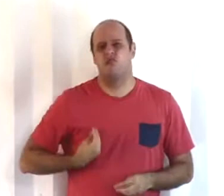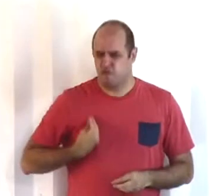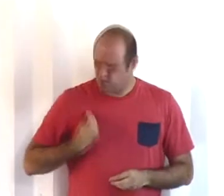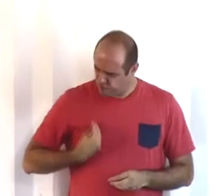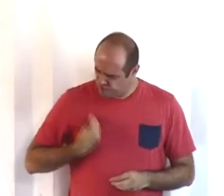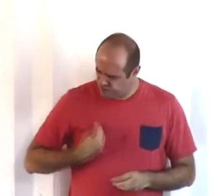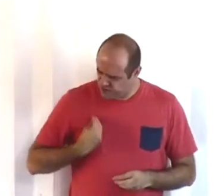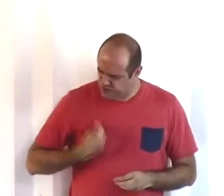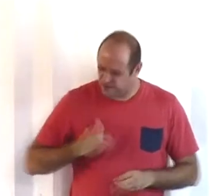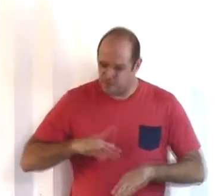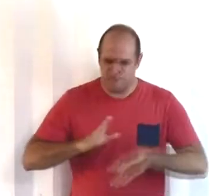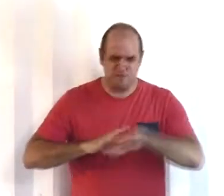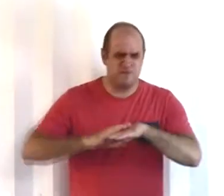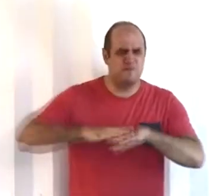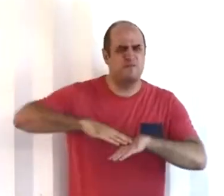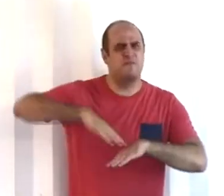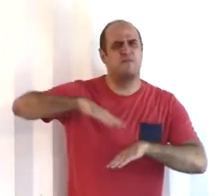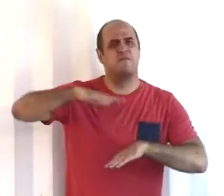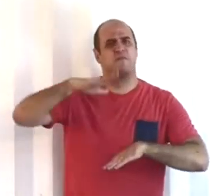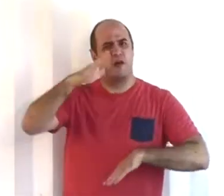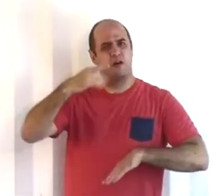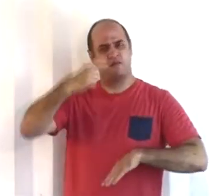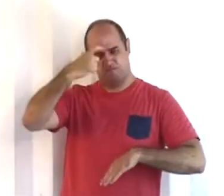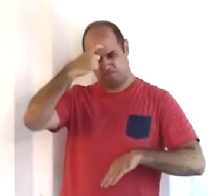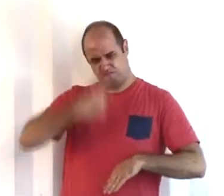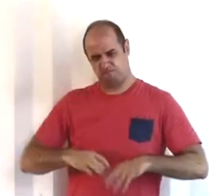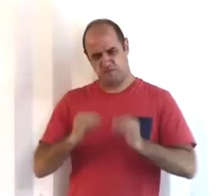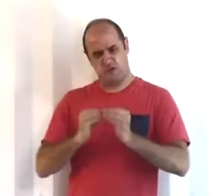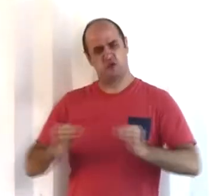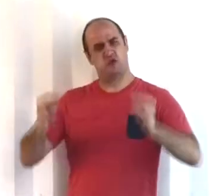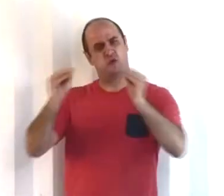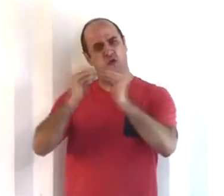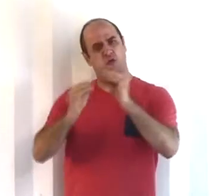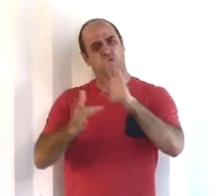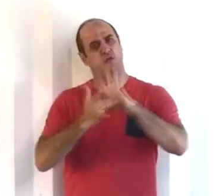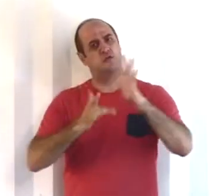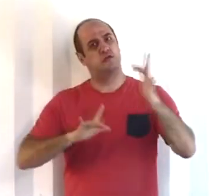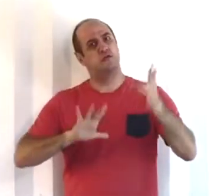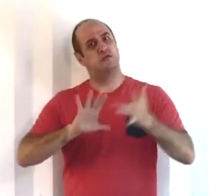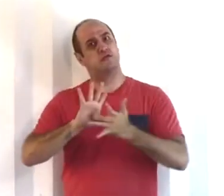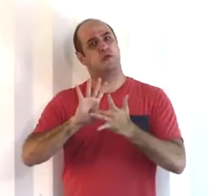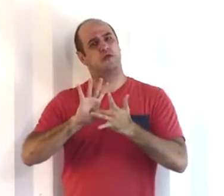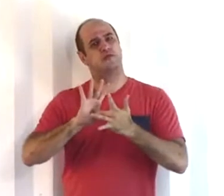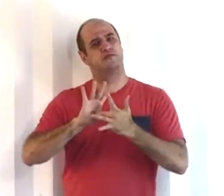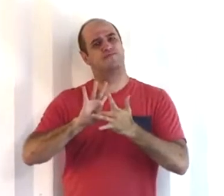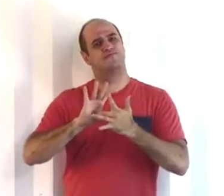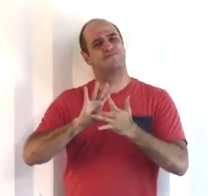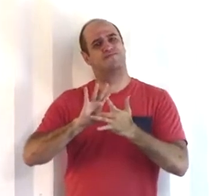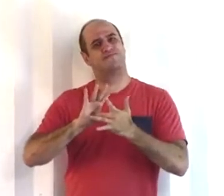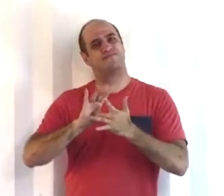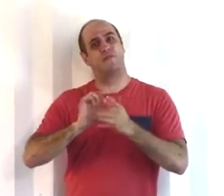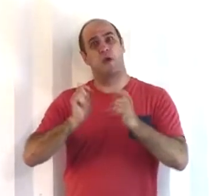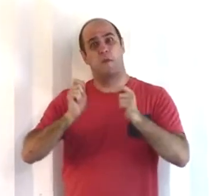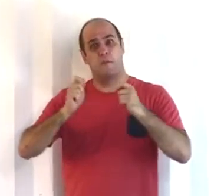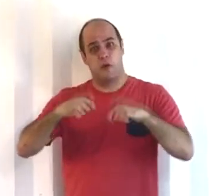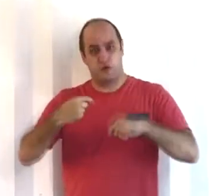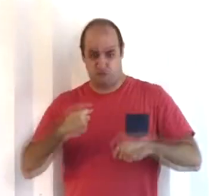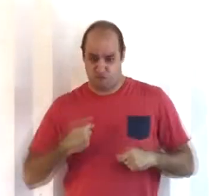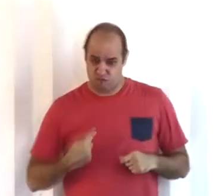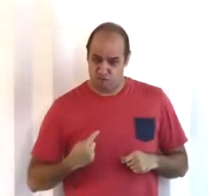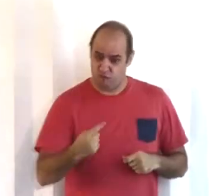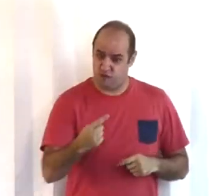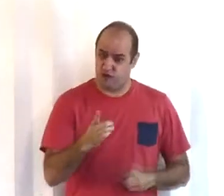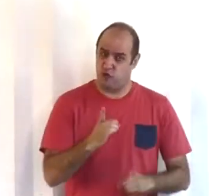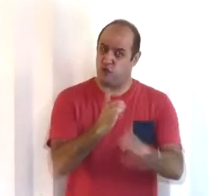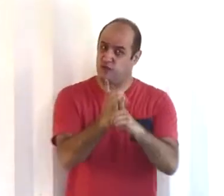acima de tudo por modo digno do Evangelho de Cristo, para que, ou indo ver-vos,